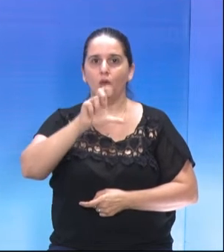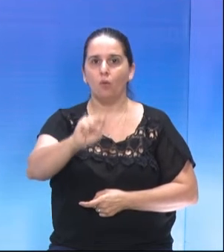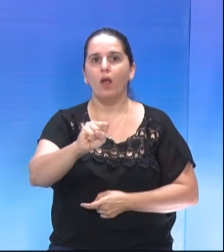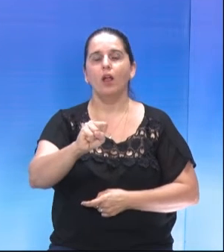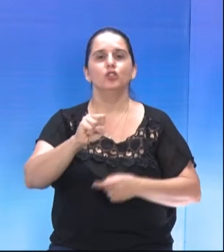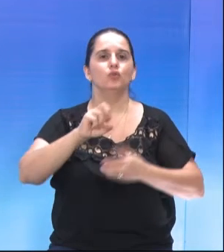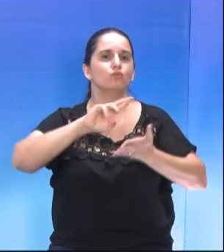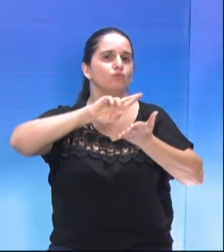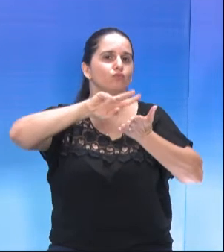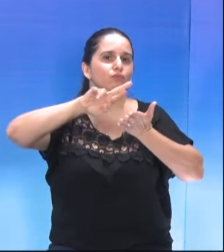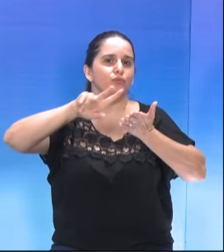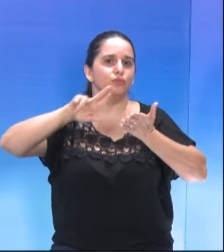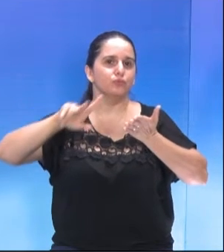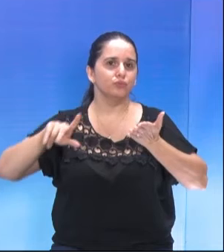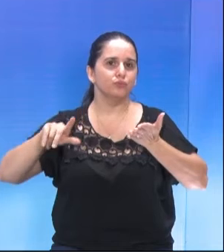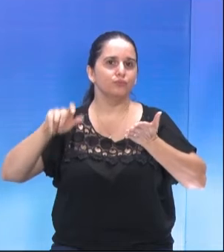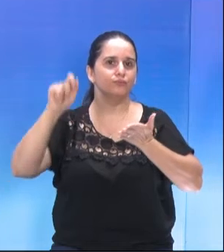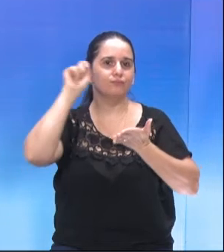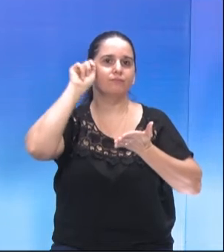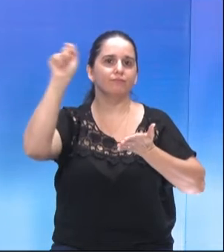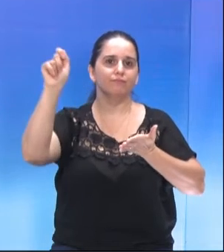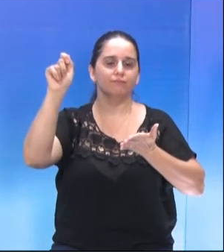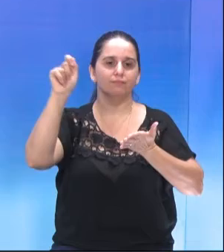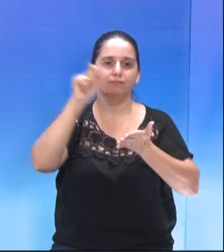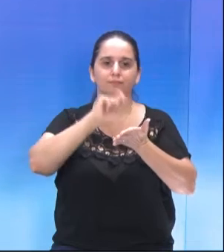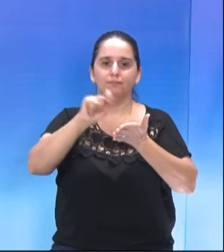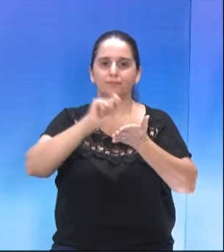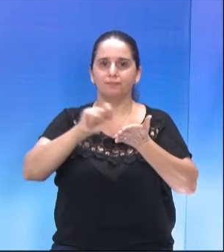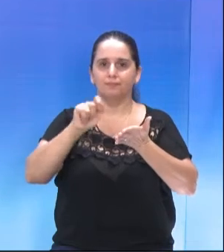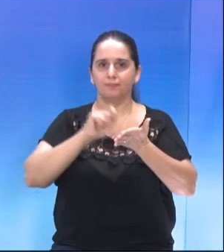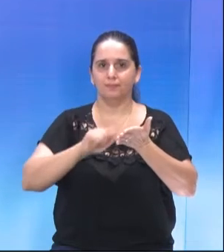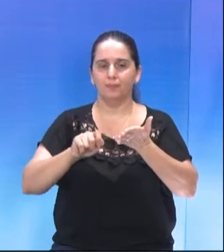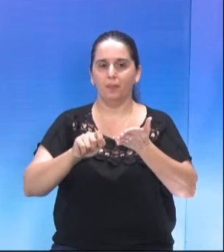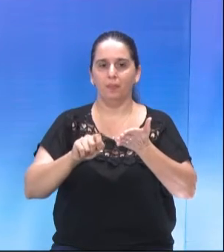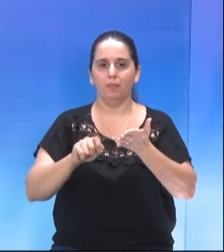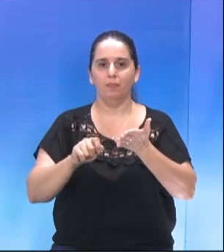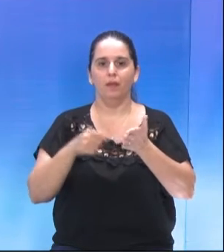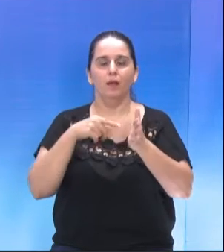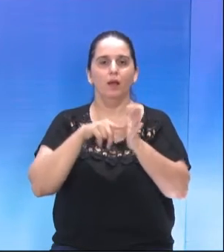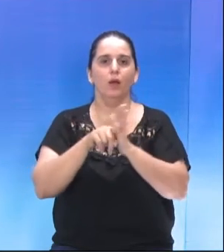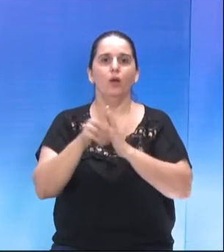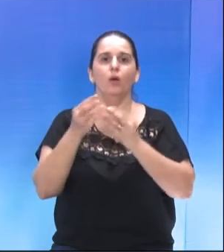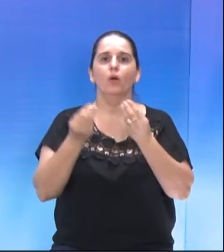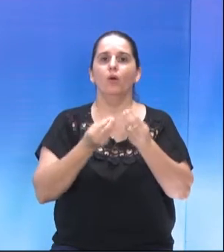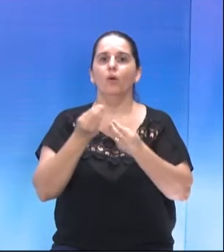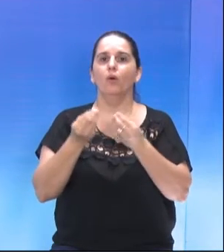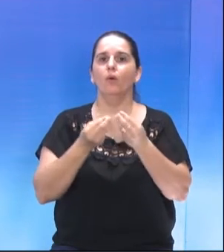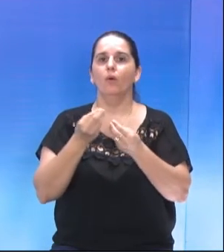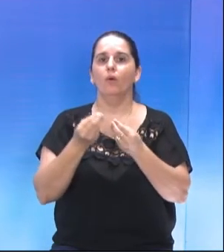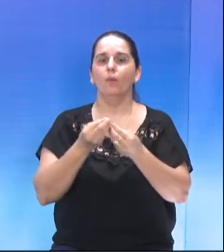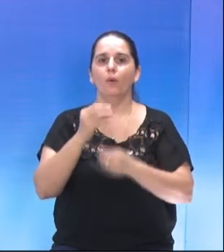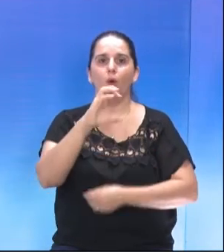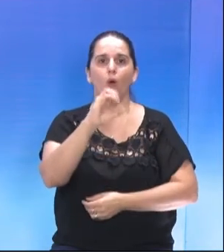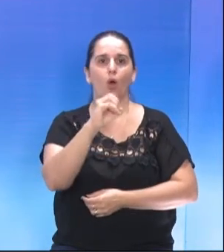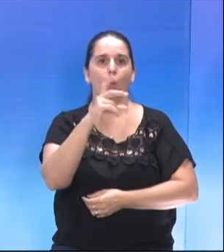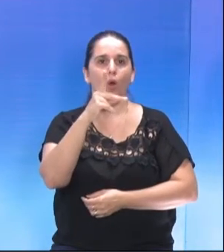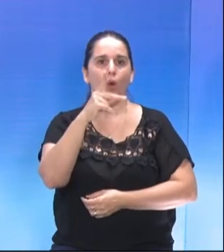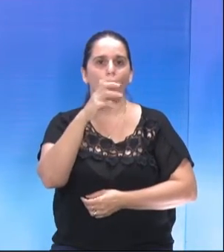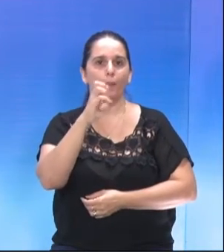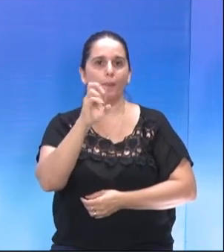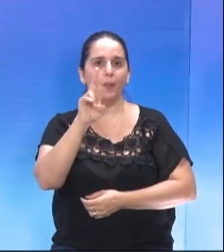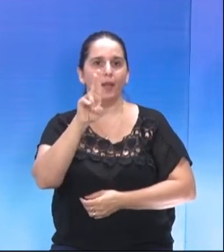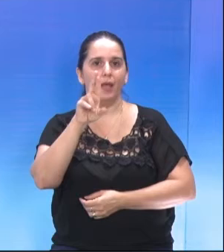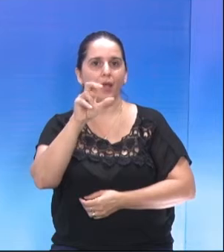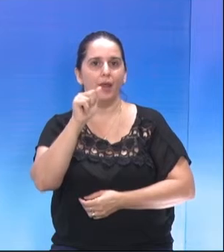prestar atenção nessa questão aqui, que caiu no Enem de 2018, é quanto à questão da ópera. Eu preciso,